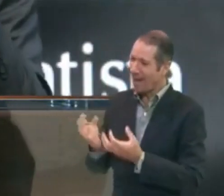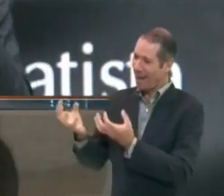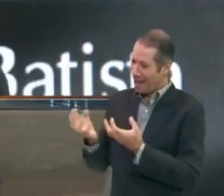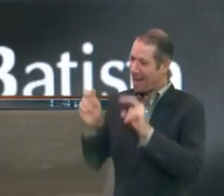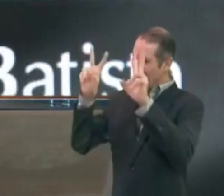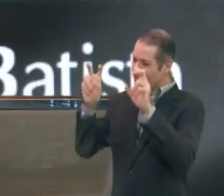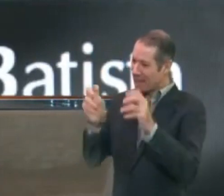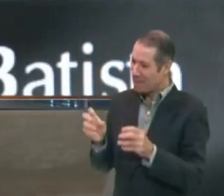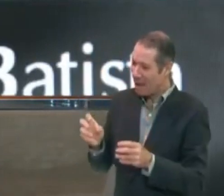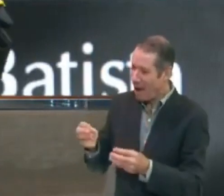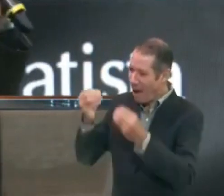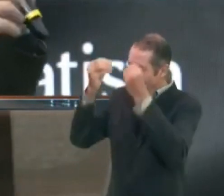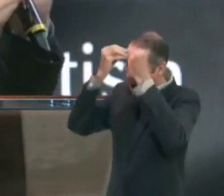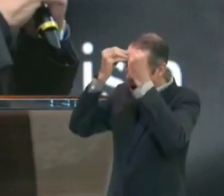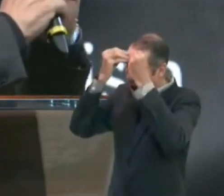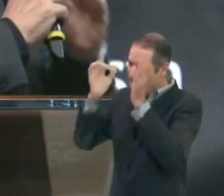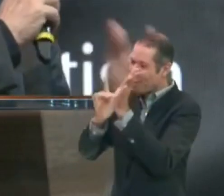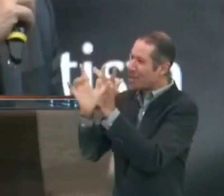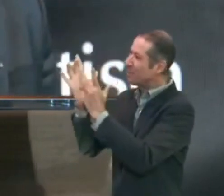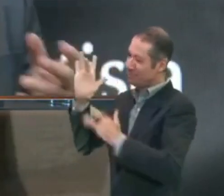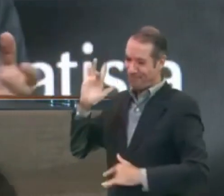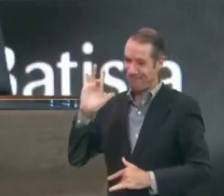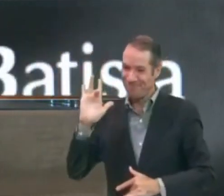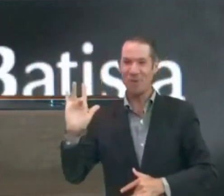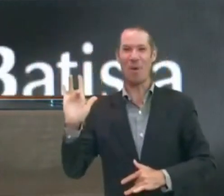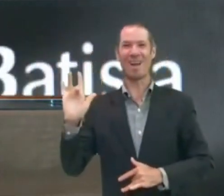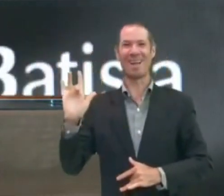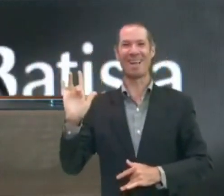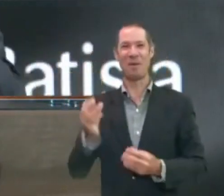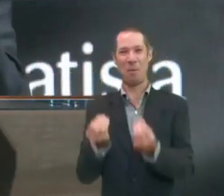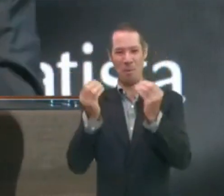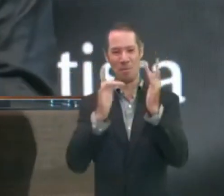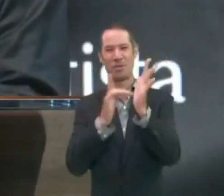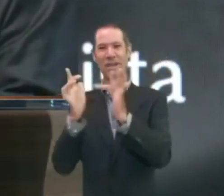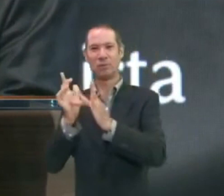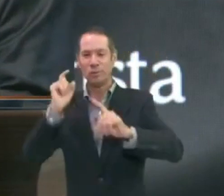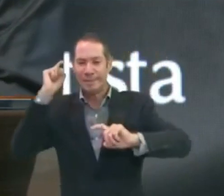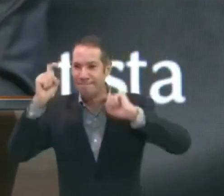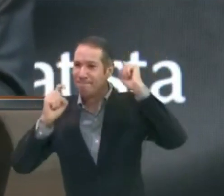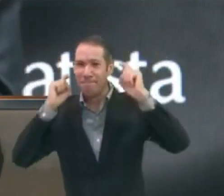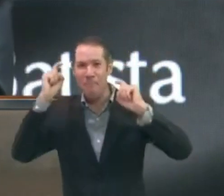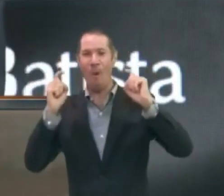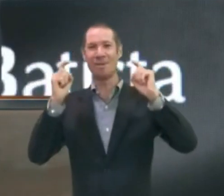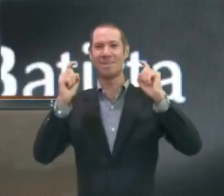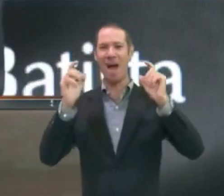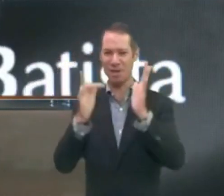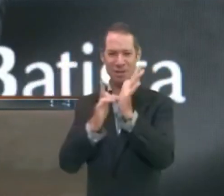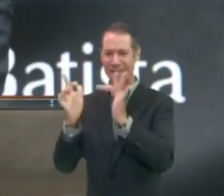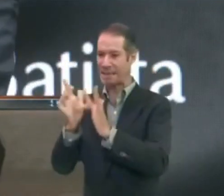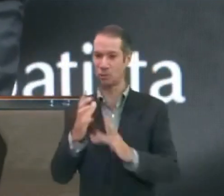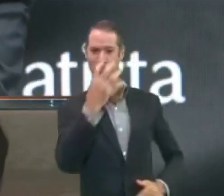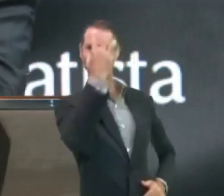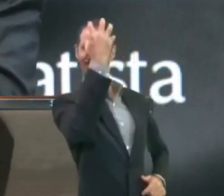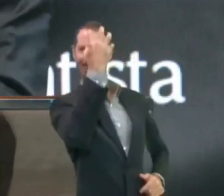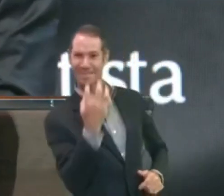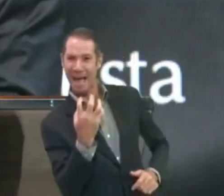falar hoje, queria falar desse toque de Jesus. Eu queria falar de como Jesus se importa, de como Jesus leva a